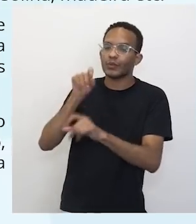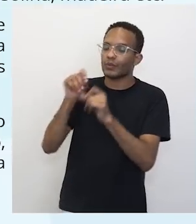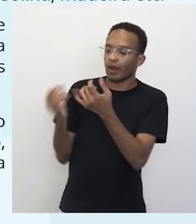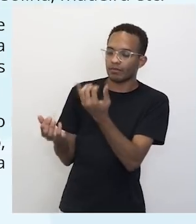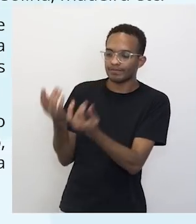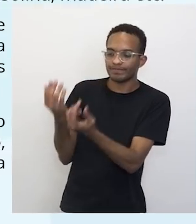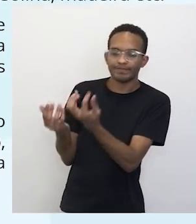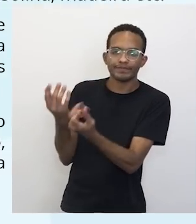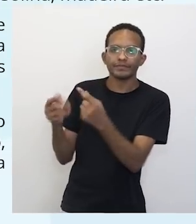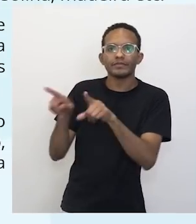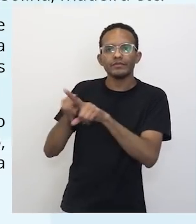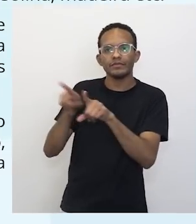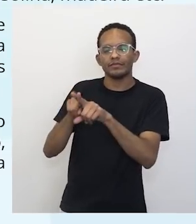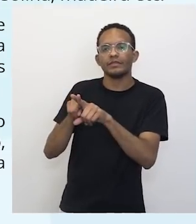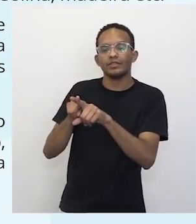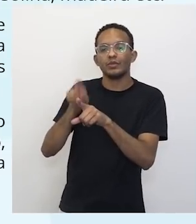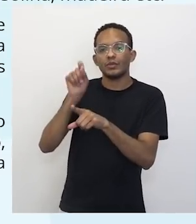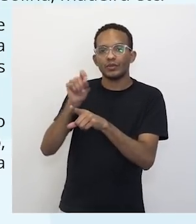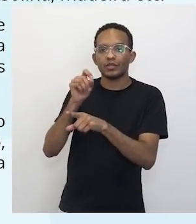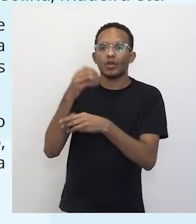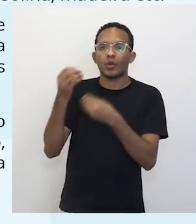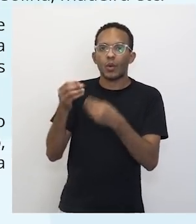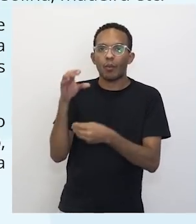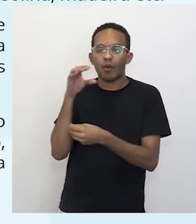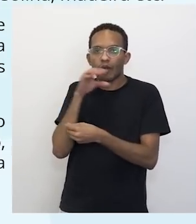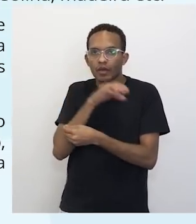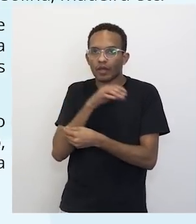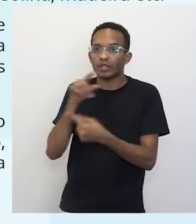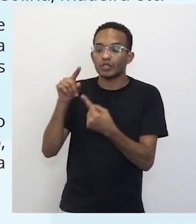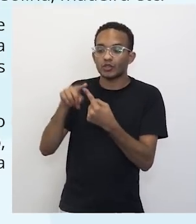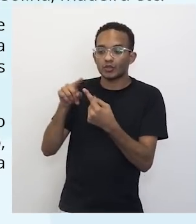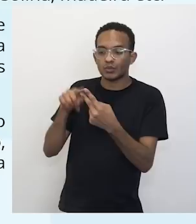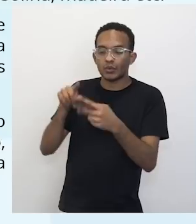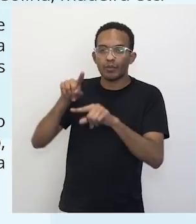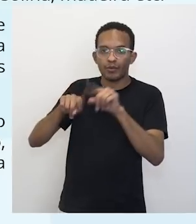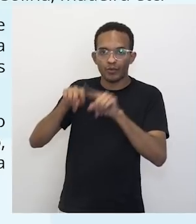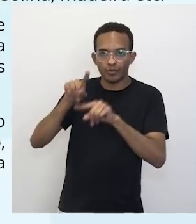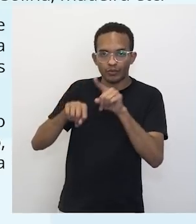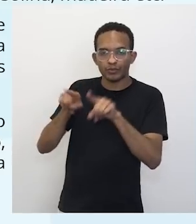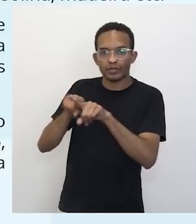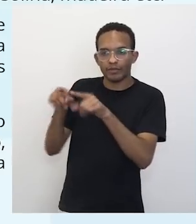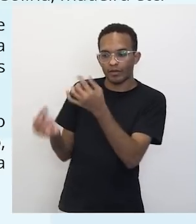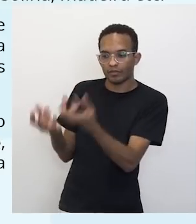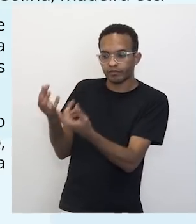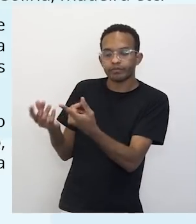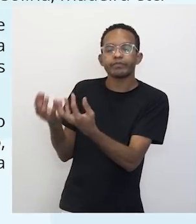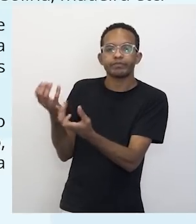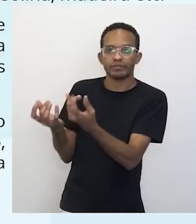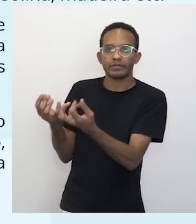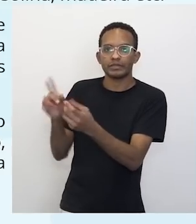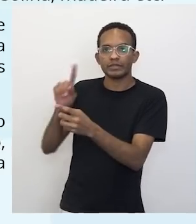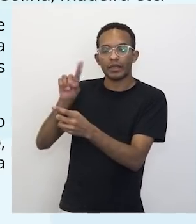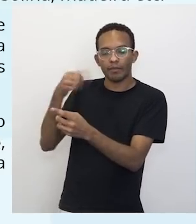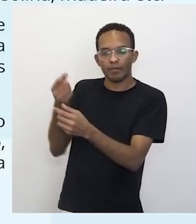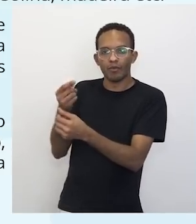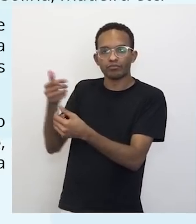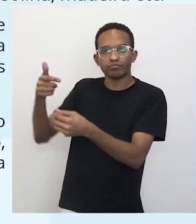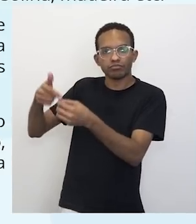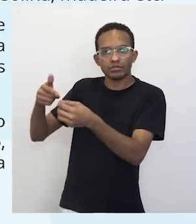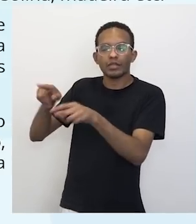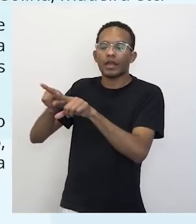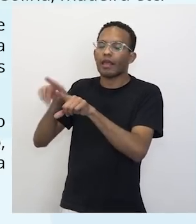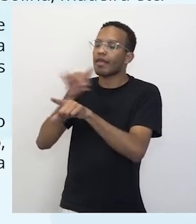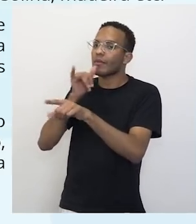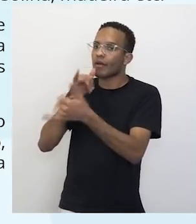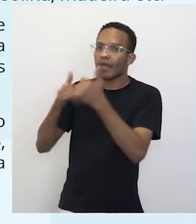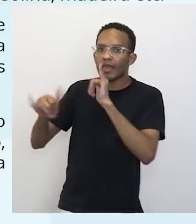Combustão é uma reação exotérmica entre dois reagentes, combustível e comburente, em que ocorre a liberação de